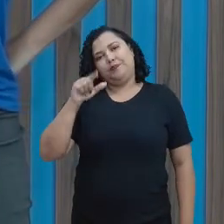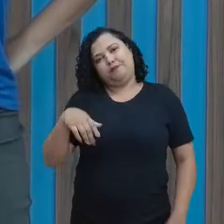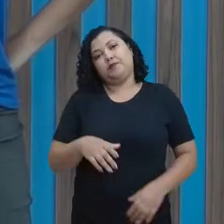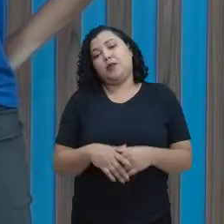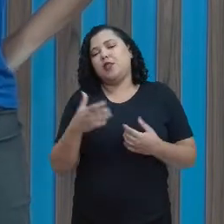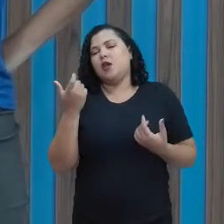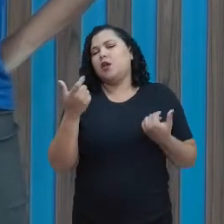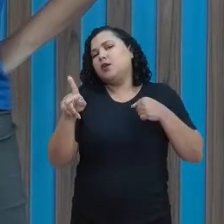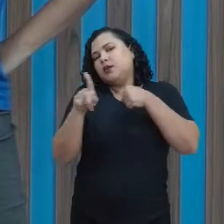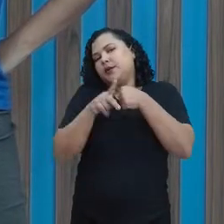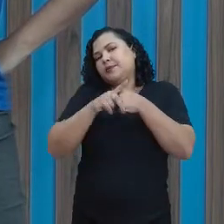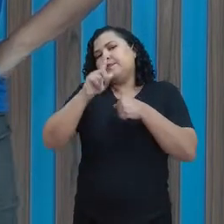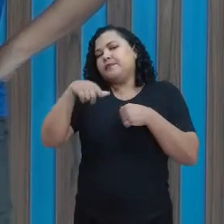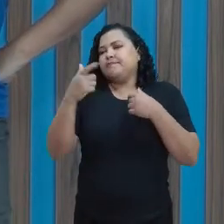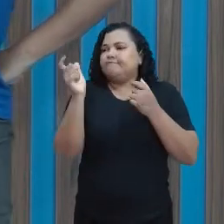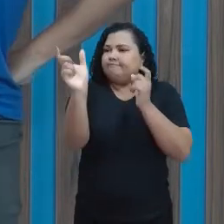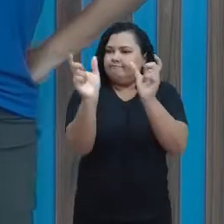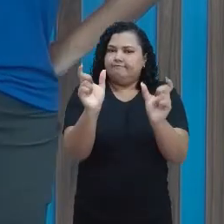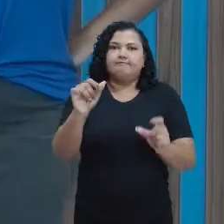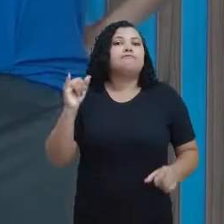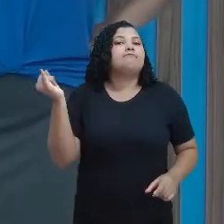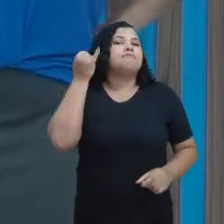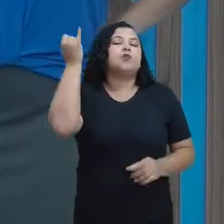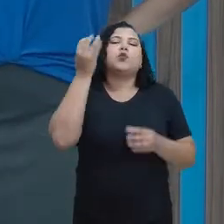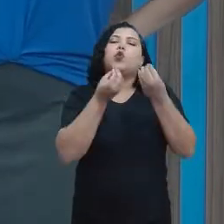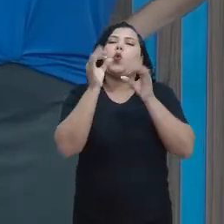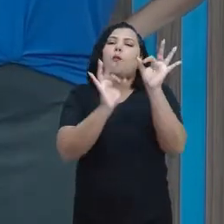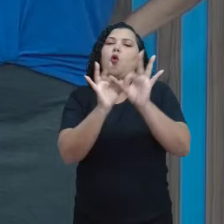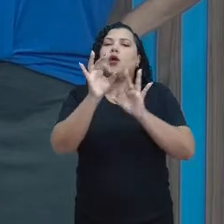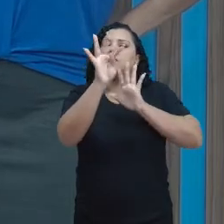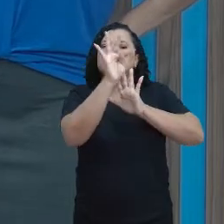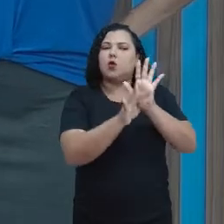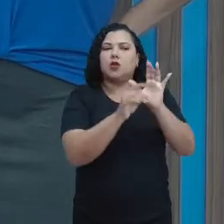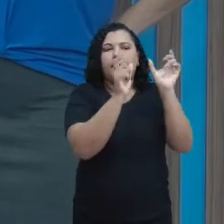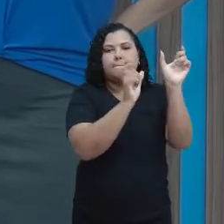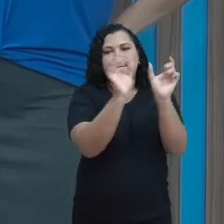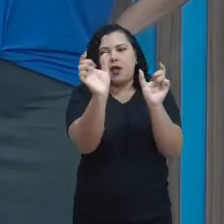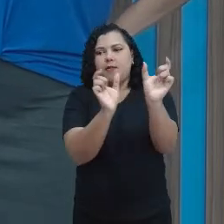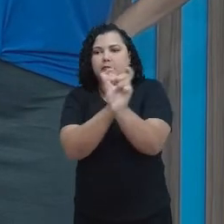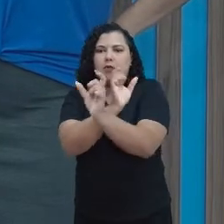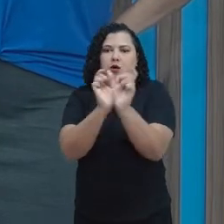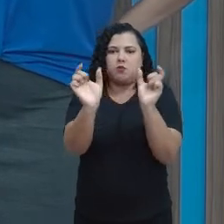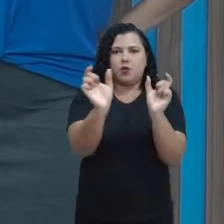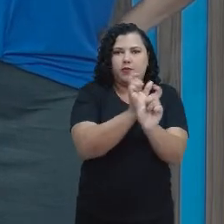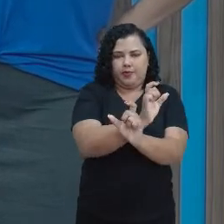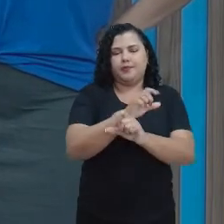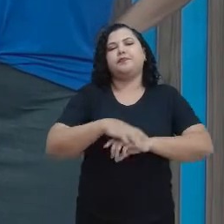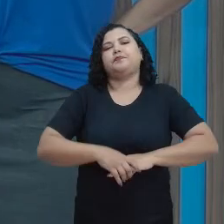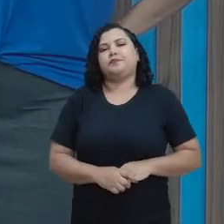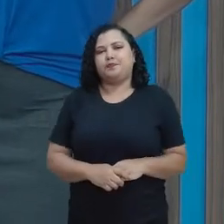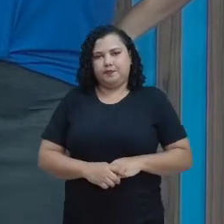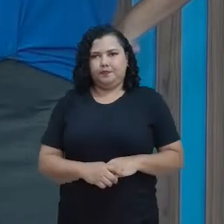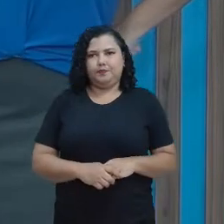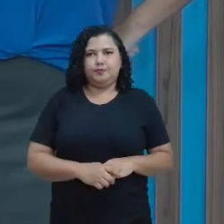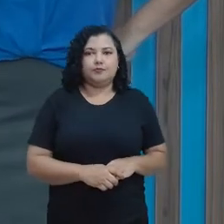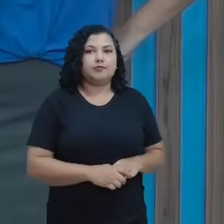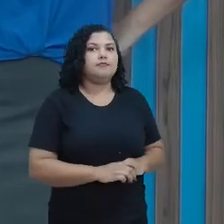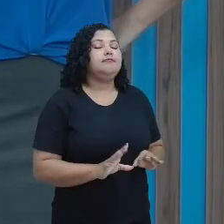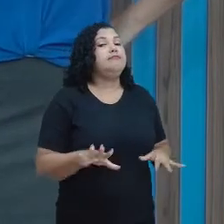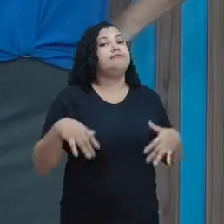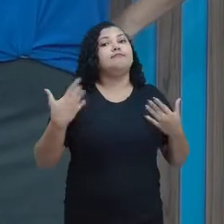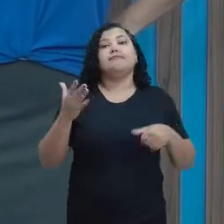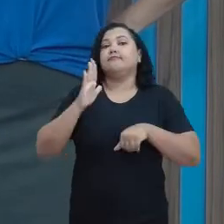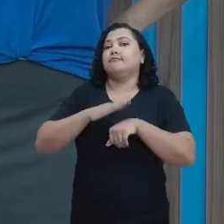importantes na organização dos textos e elas têm essa função de acompanhar ou substituir os substantivos.